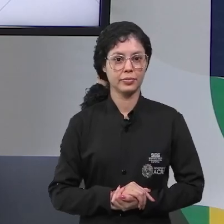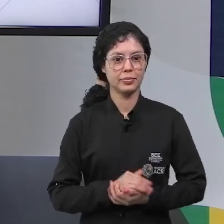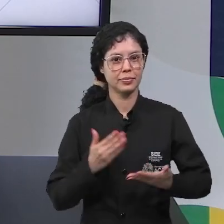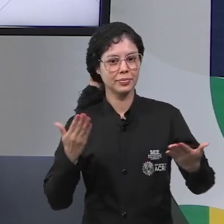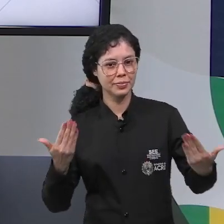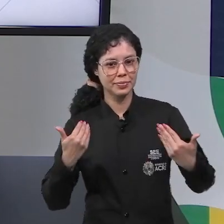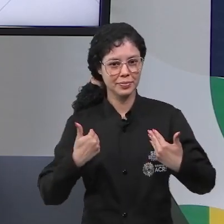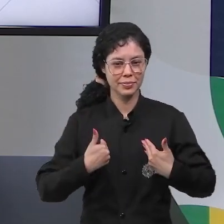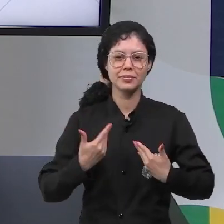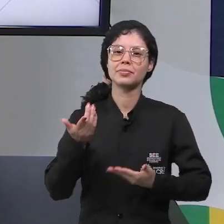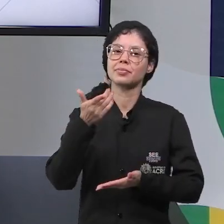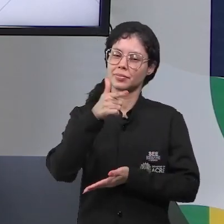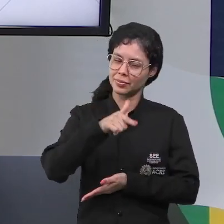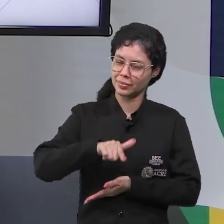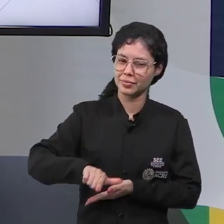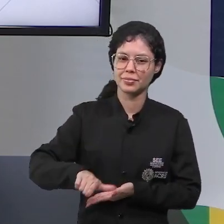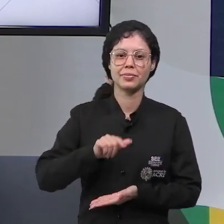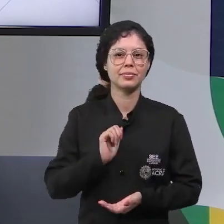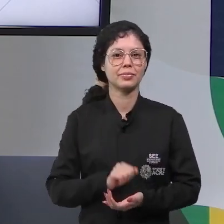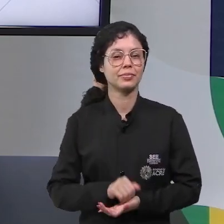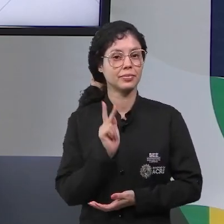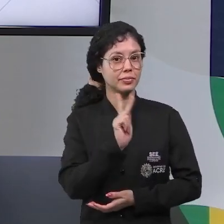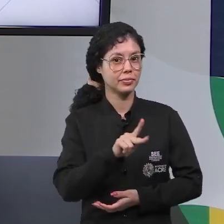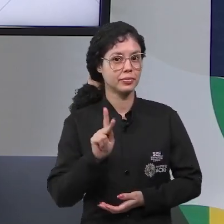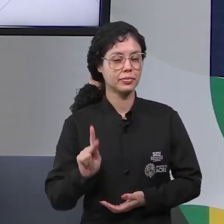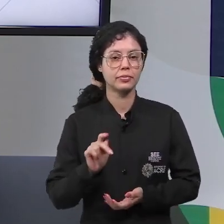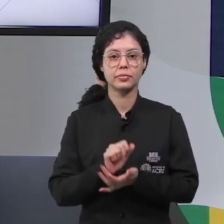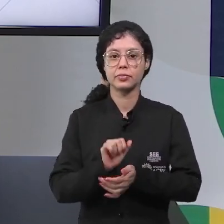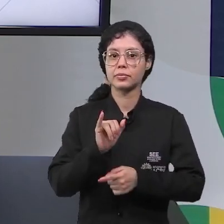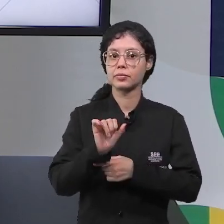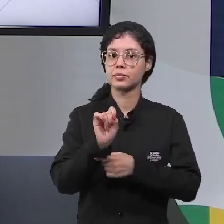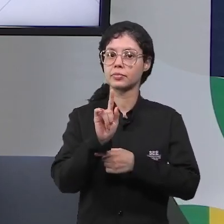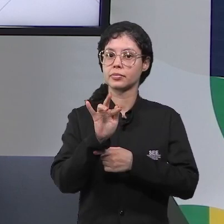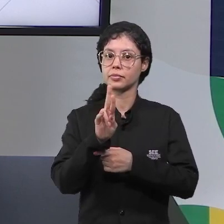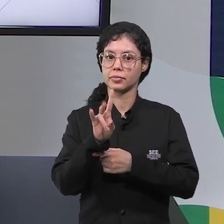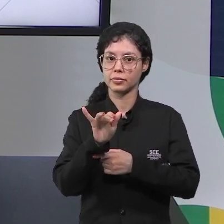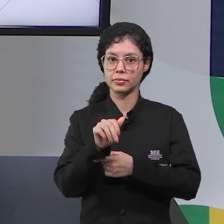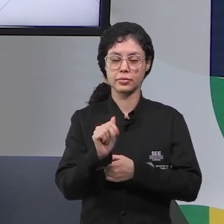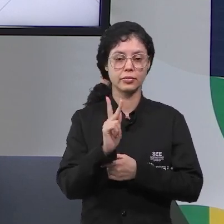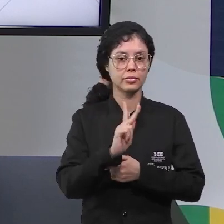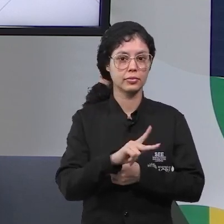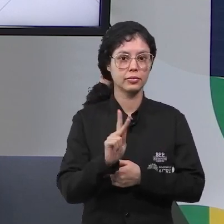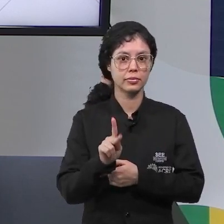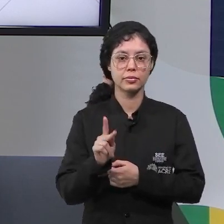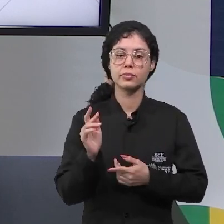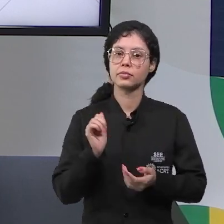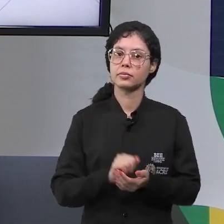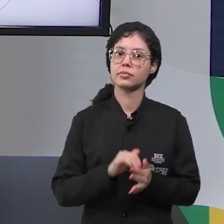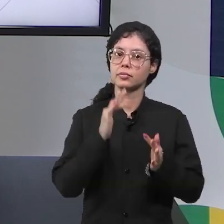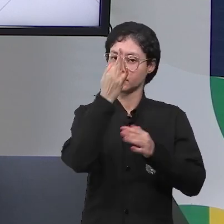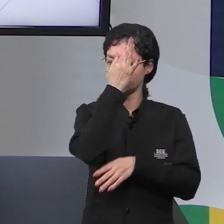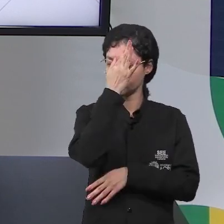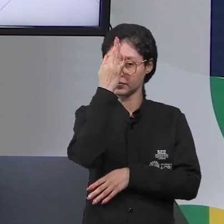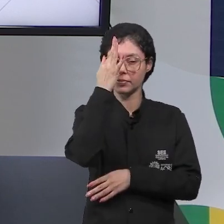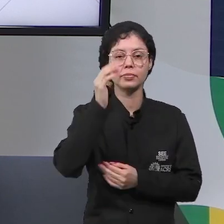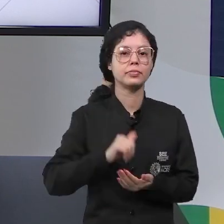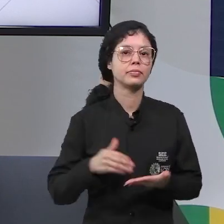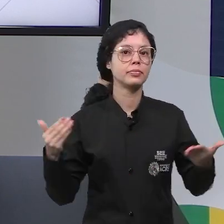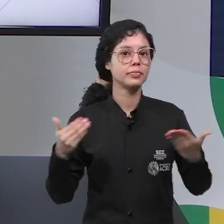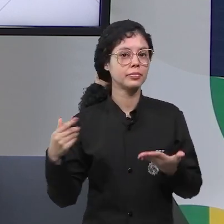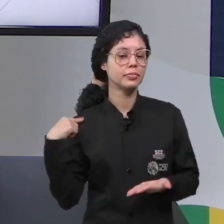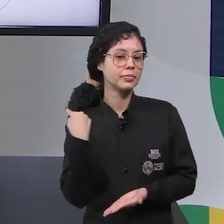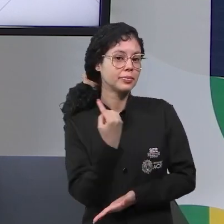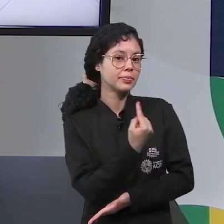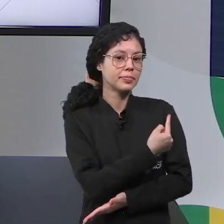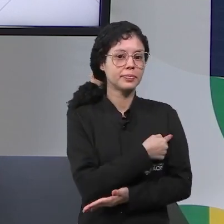Eu aqui mais uma vez, sou o professor Isaías, trabalho com a filosofia. Hoje